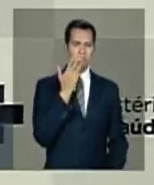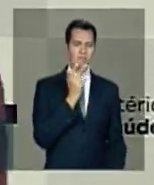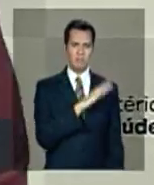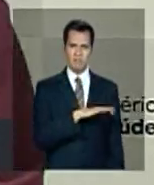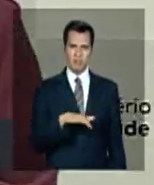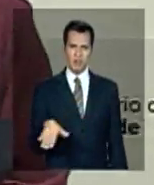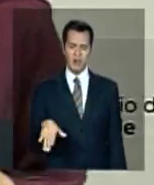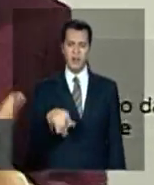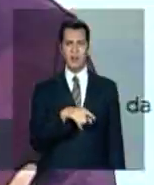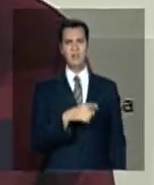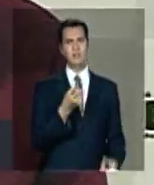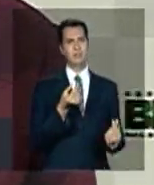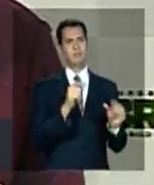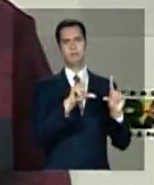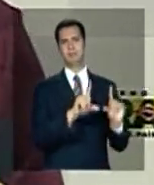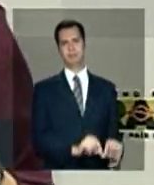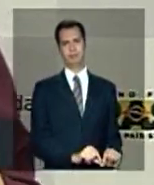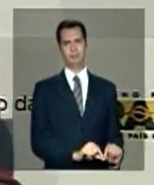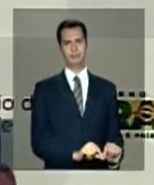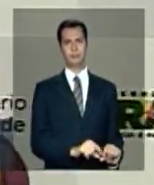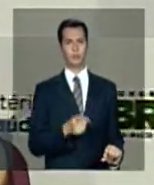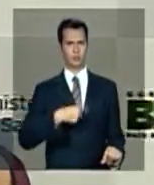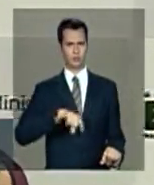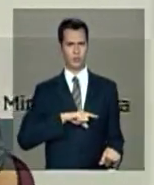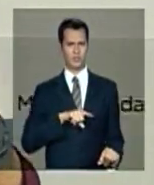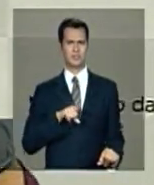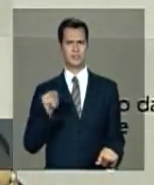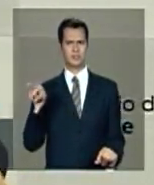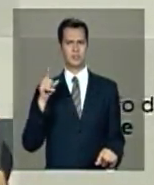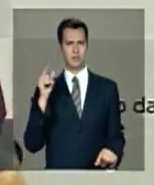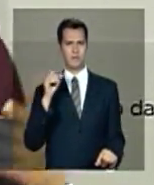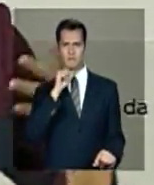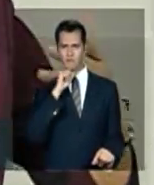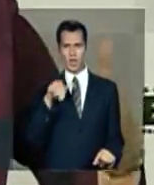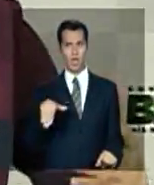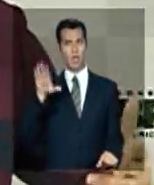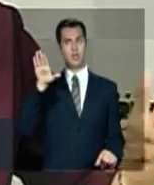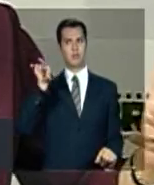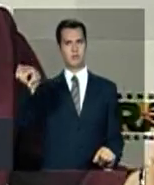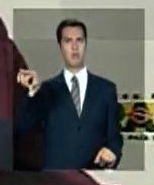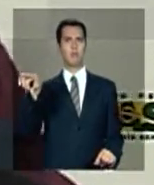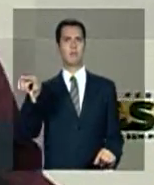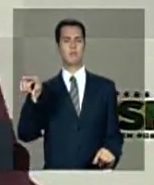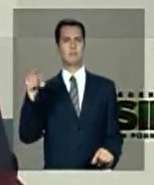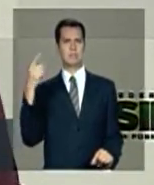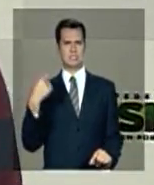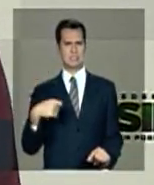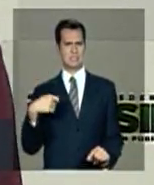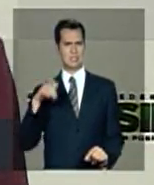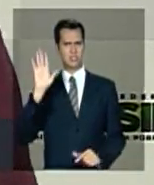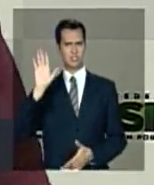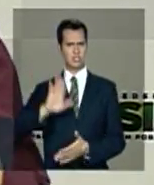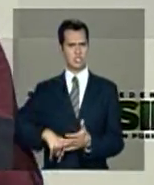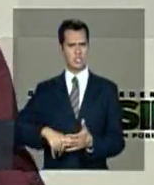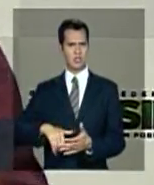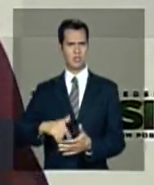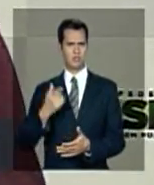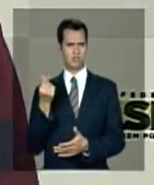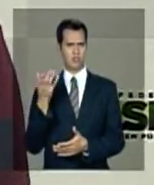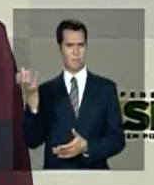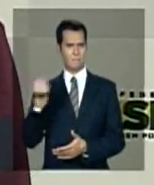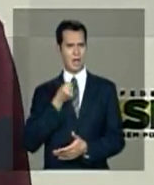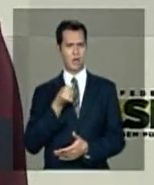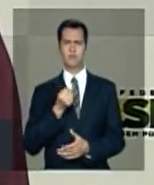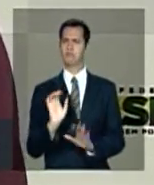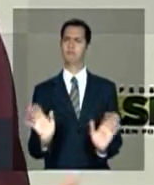direito da população mais velha nem pensar significa que nós temos dar direitos a população mais nova E aí Lu